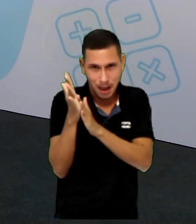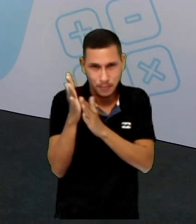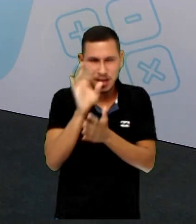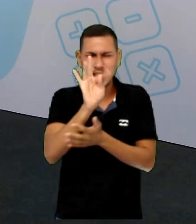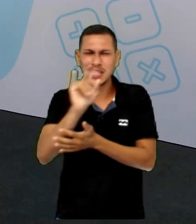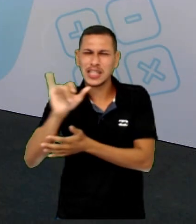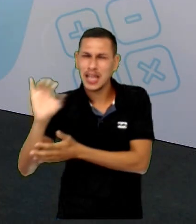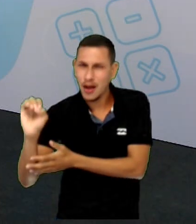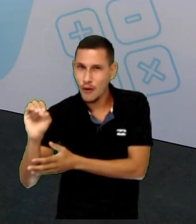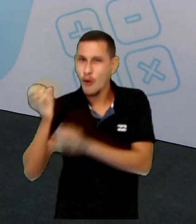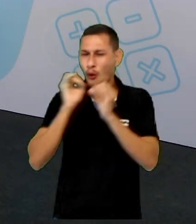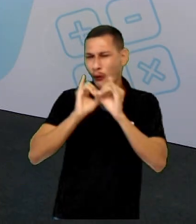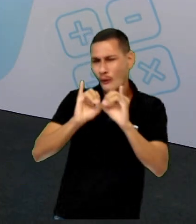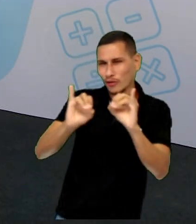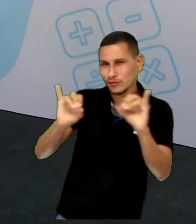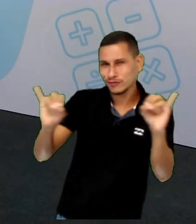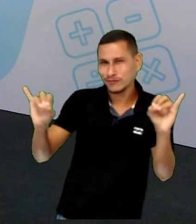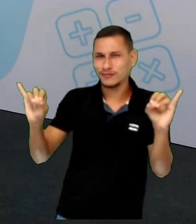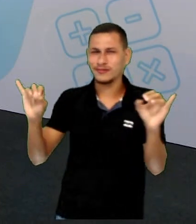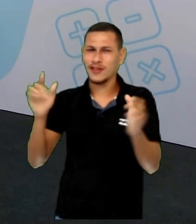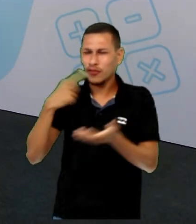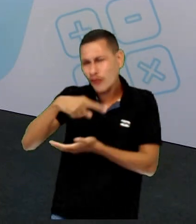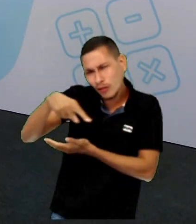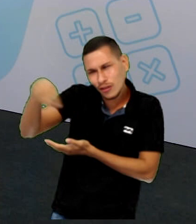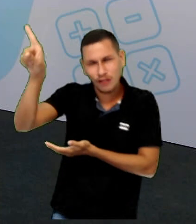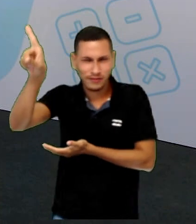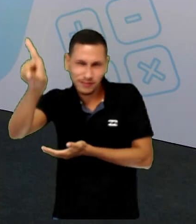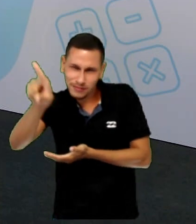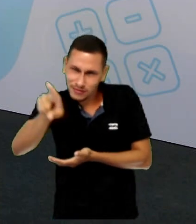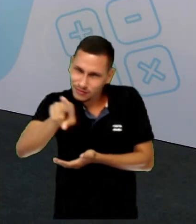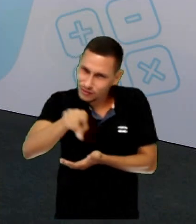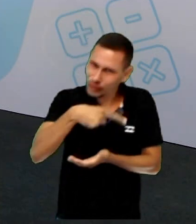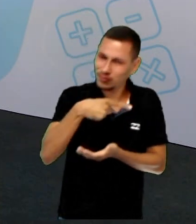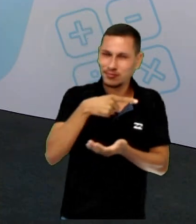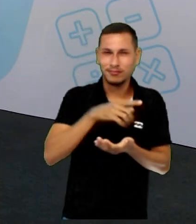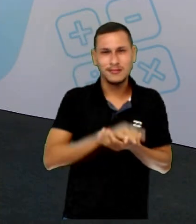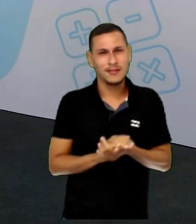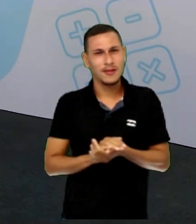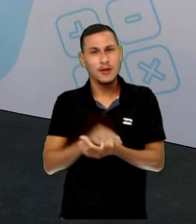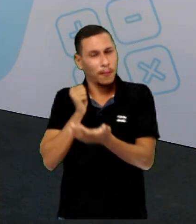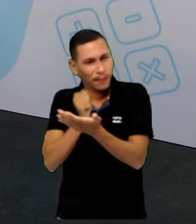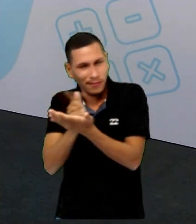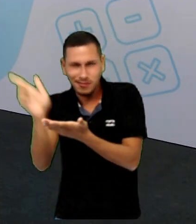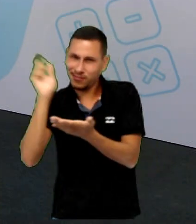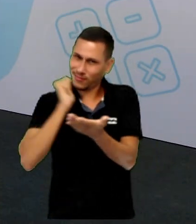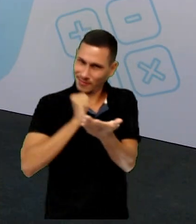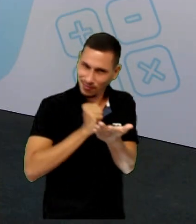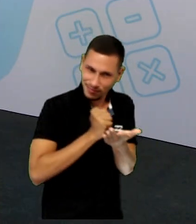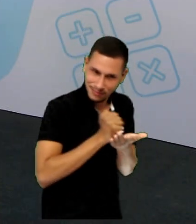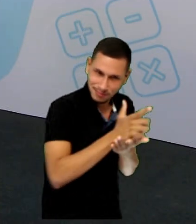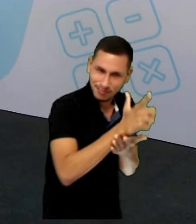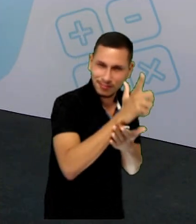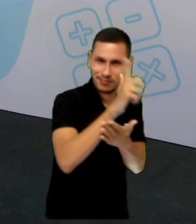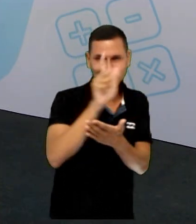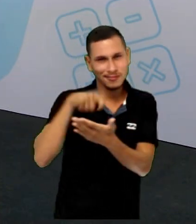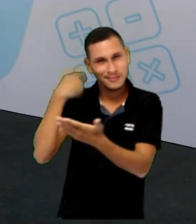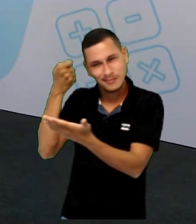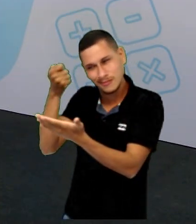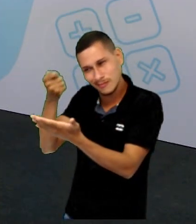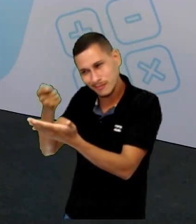Tião, oi, foste, fui, compraste,